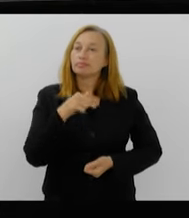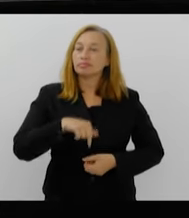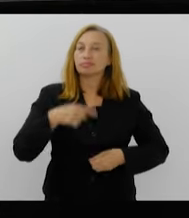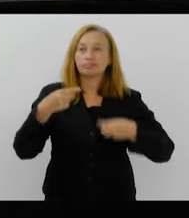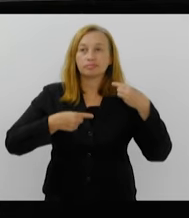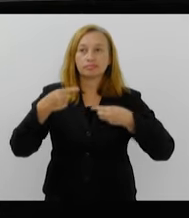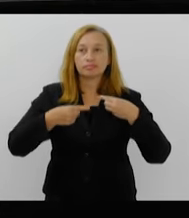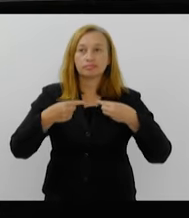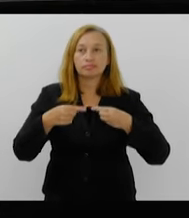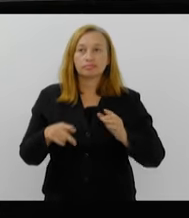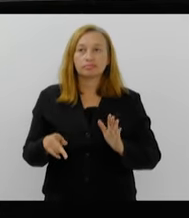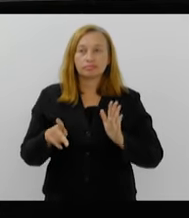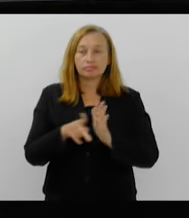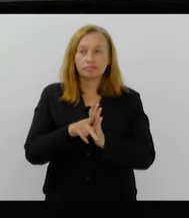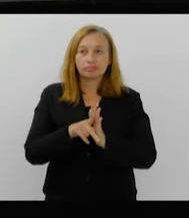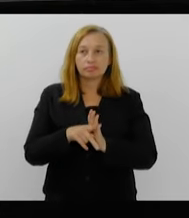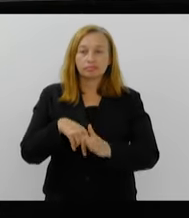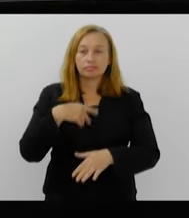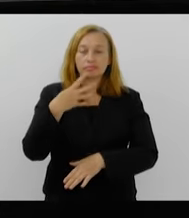o projeto